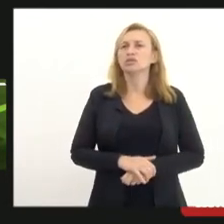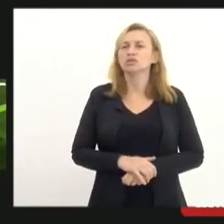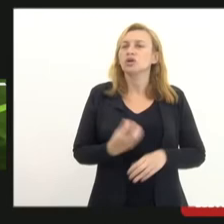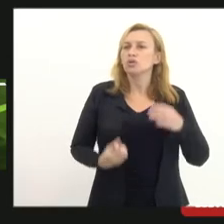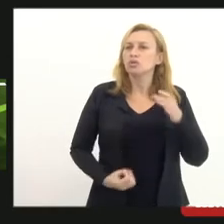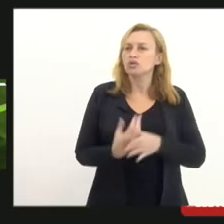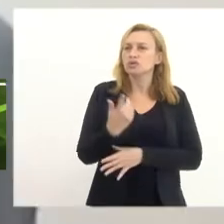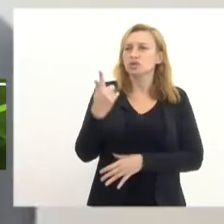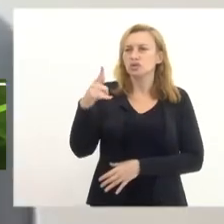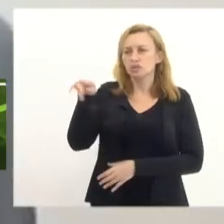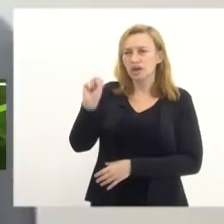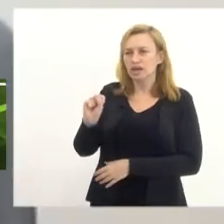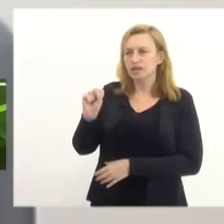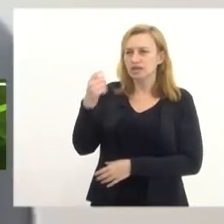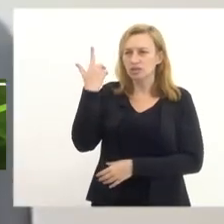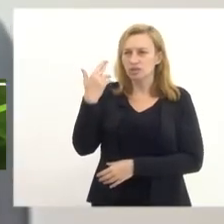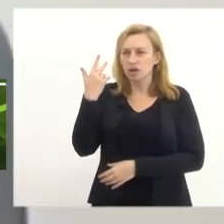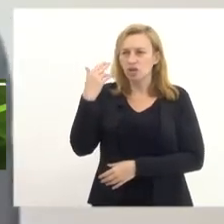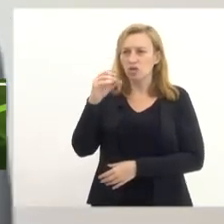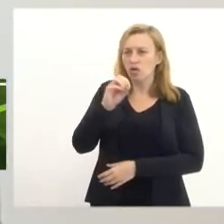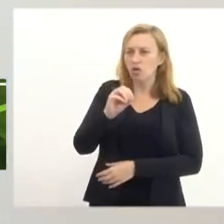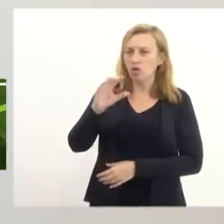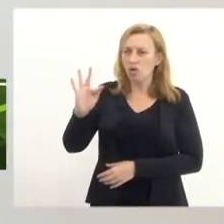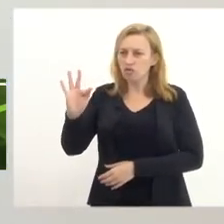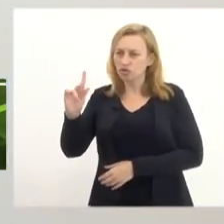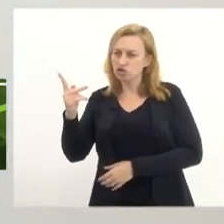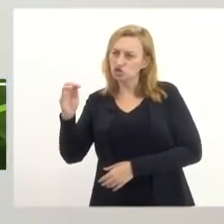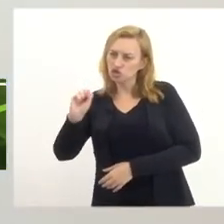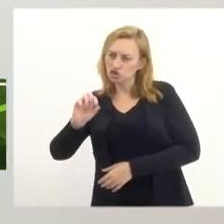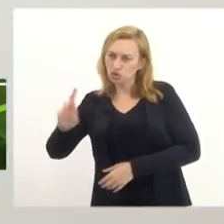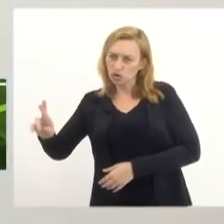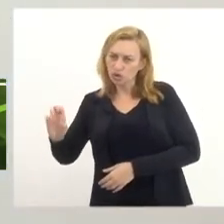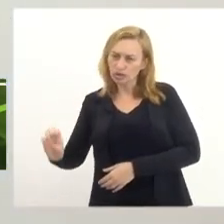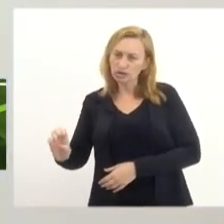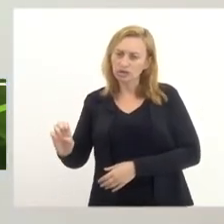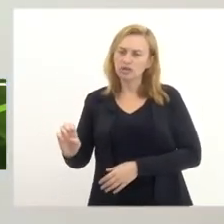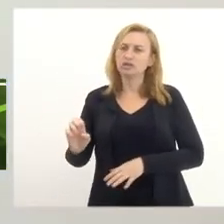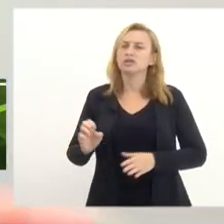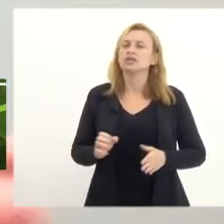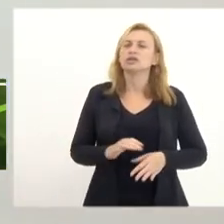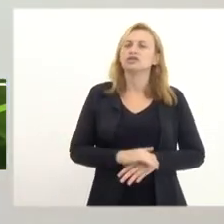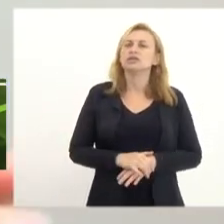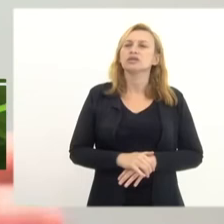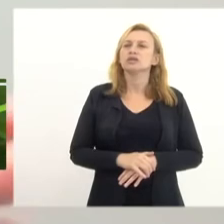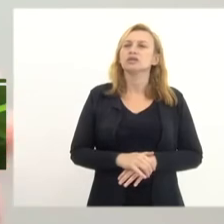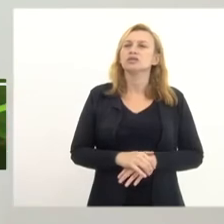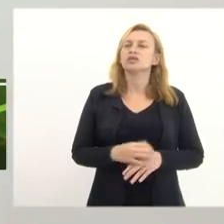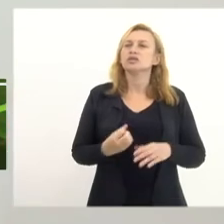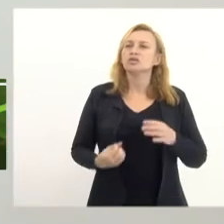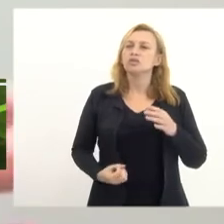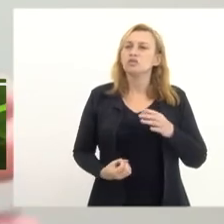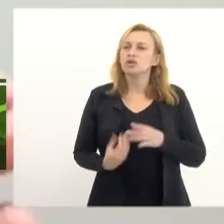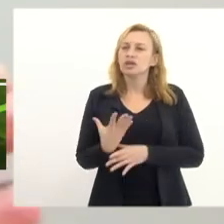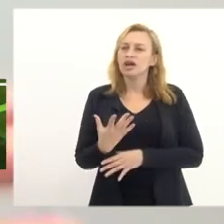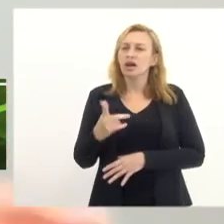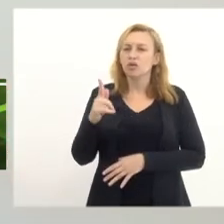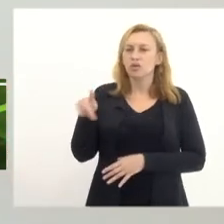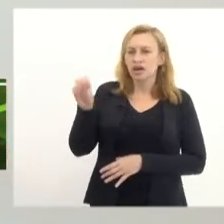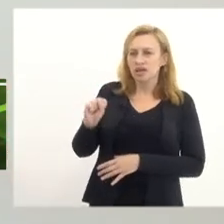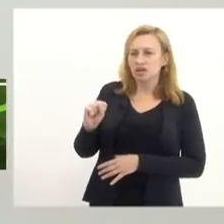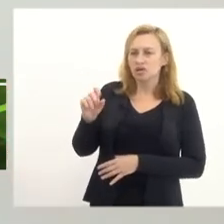produzir o gás natural offshore como unidade de processamento, tá? Vamos construir o gasoduto do